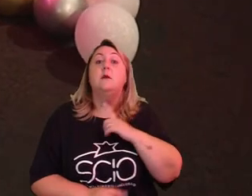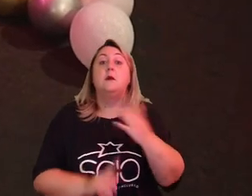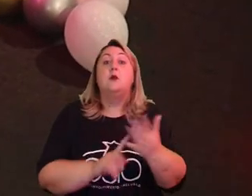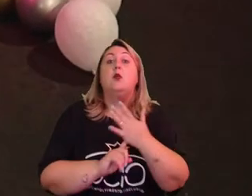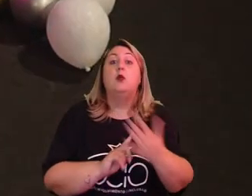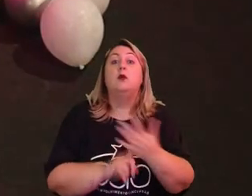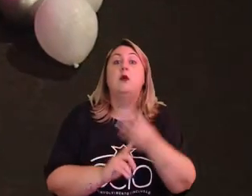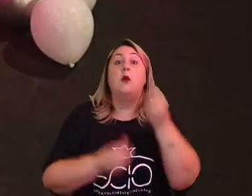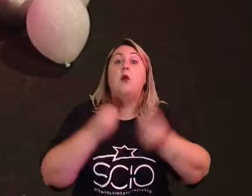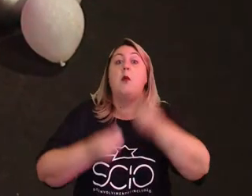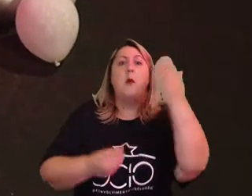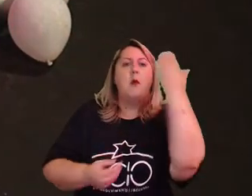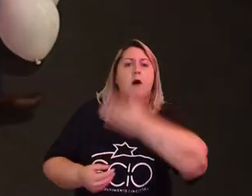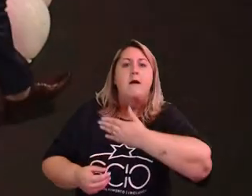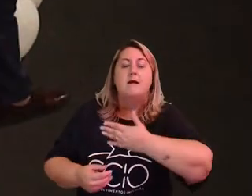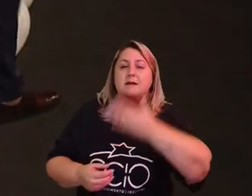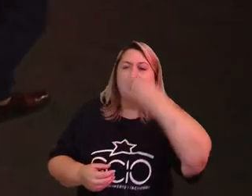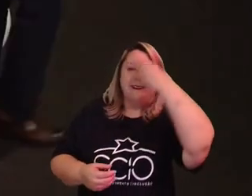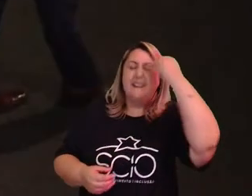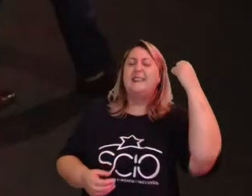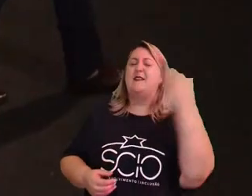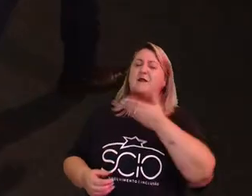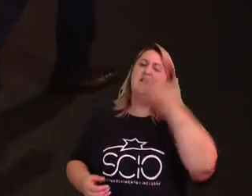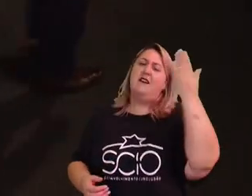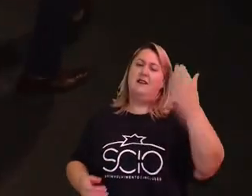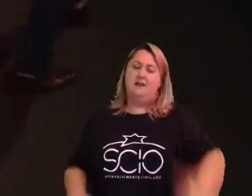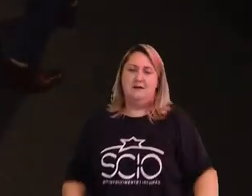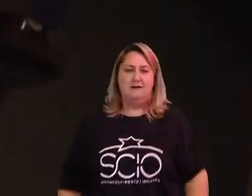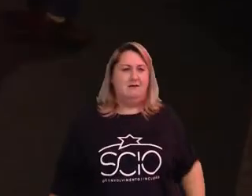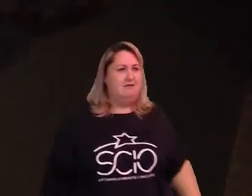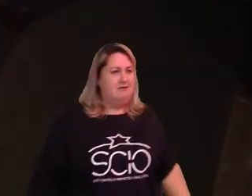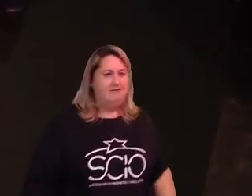Você me deu aulas de como aprender.